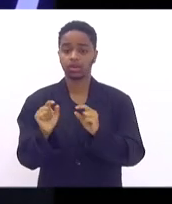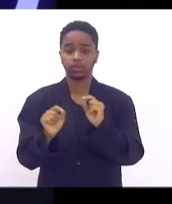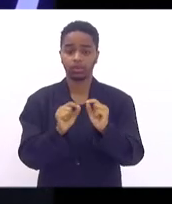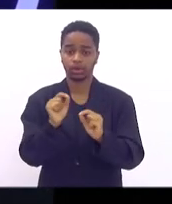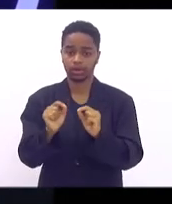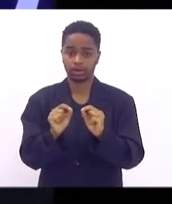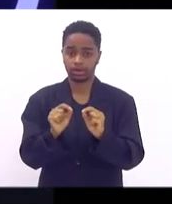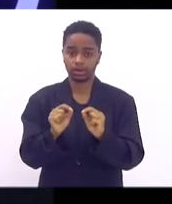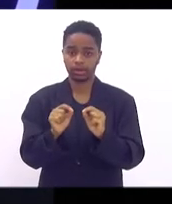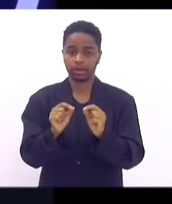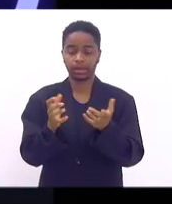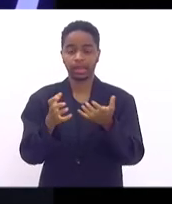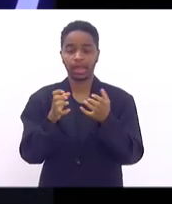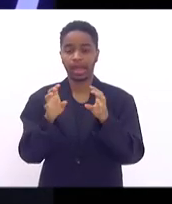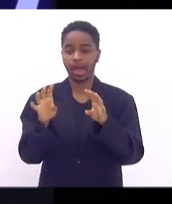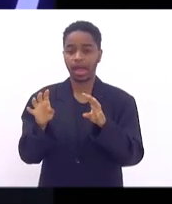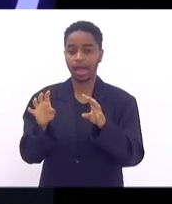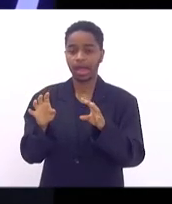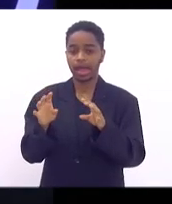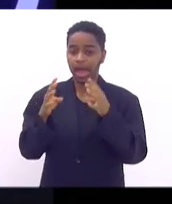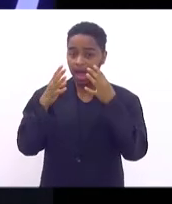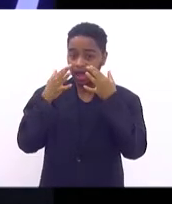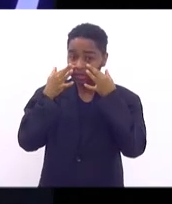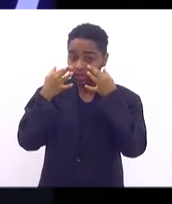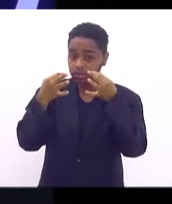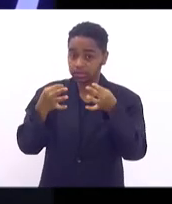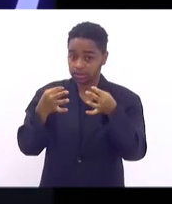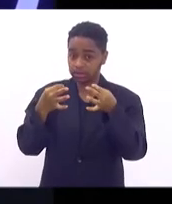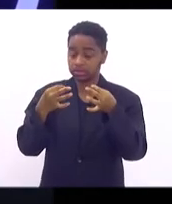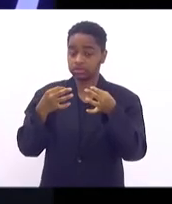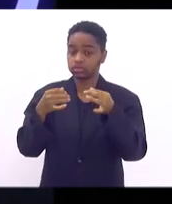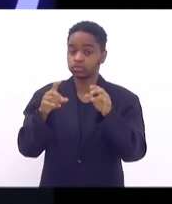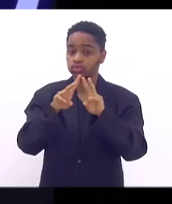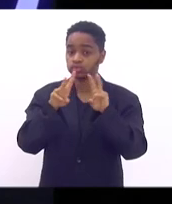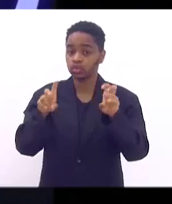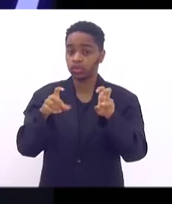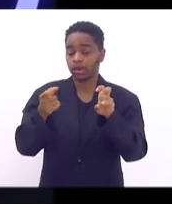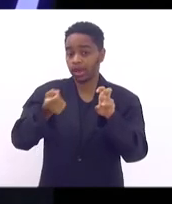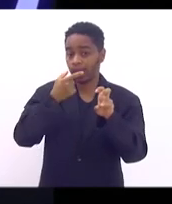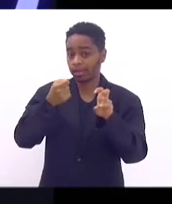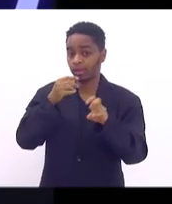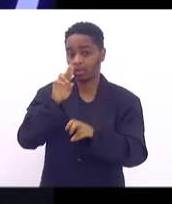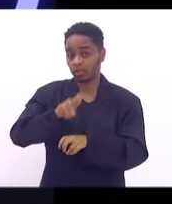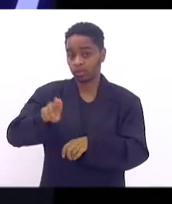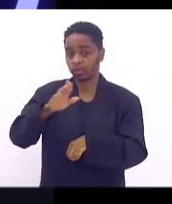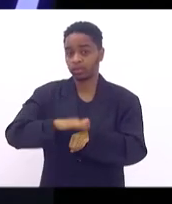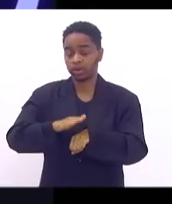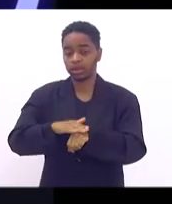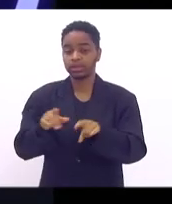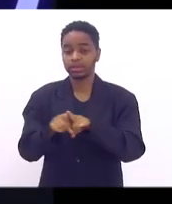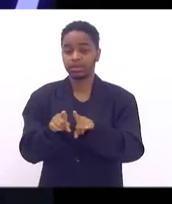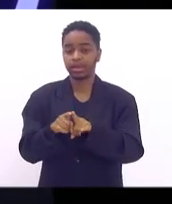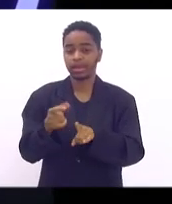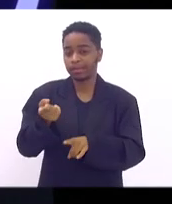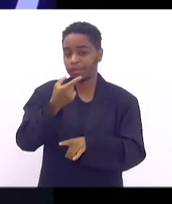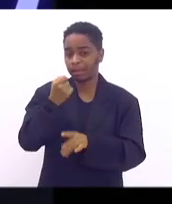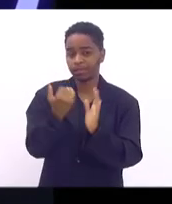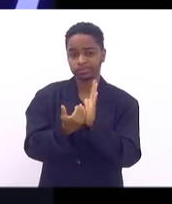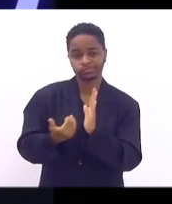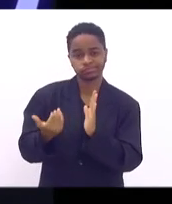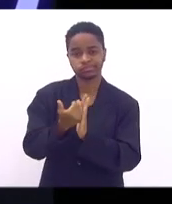chamar atenção para automedicação e medicalização excessiva por parte da medicina, né,